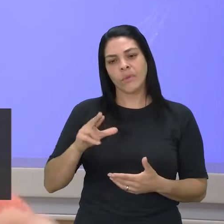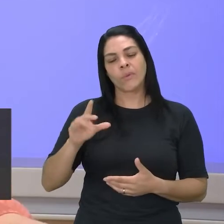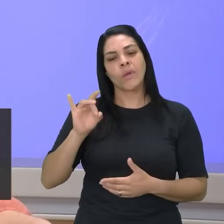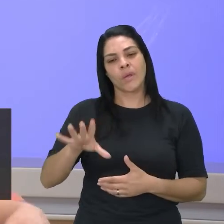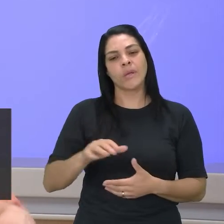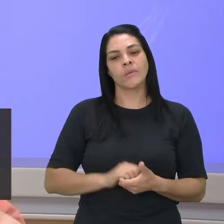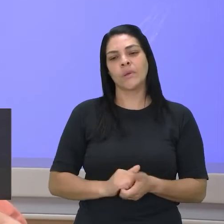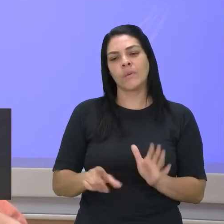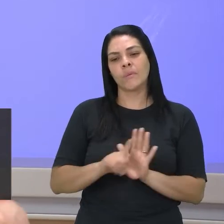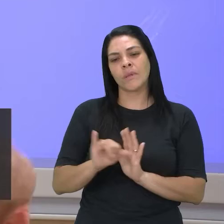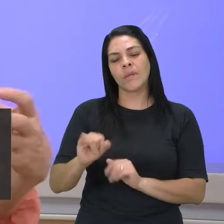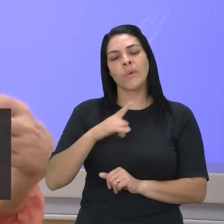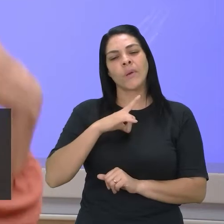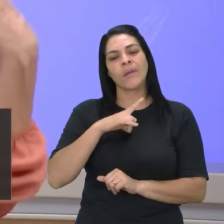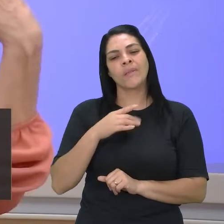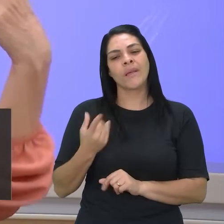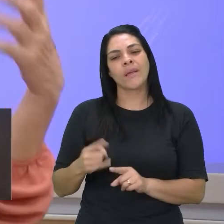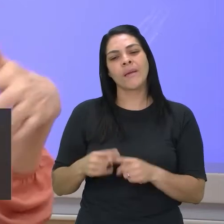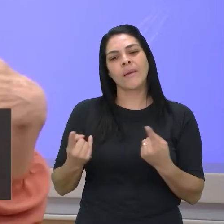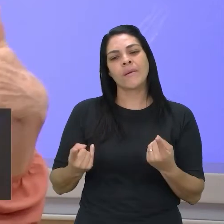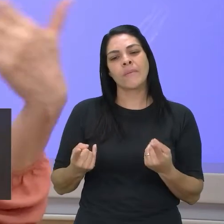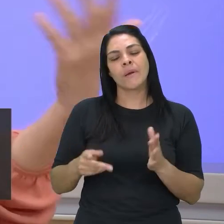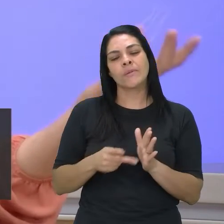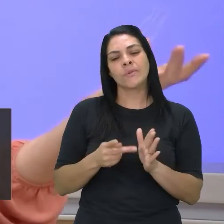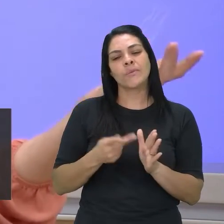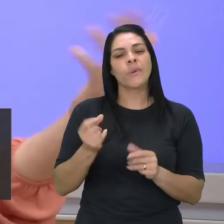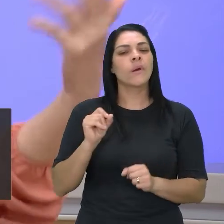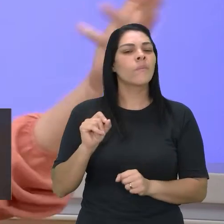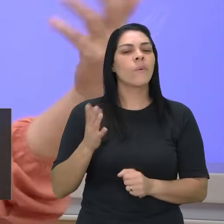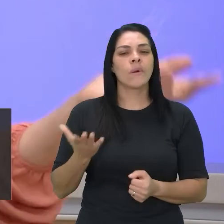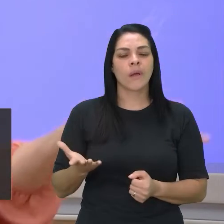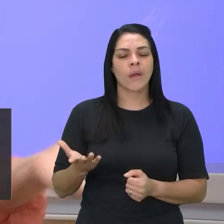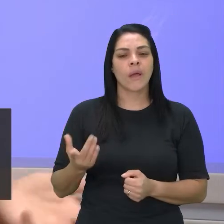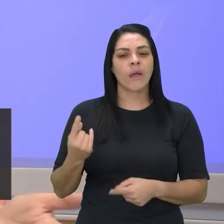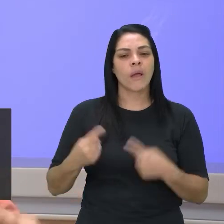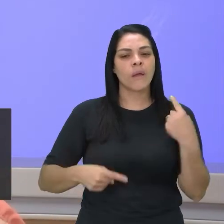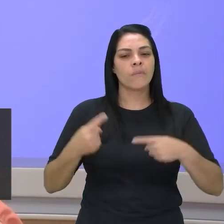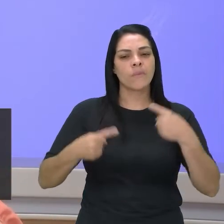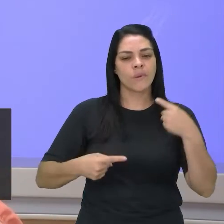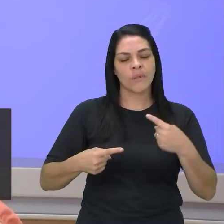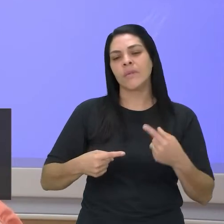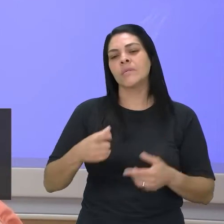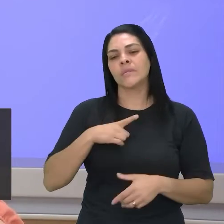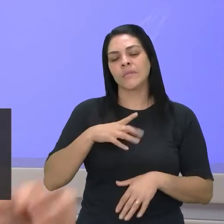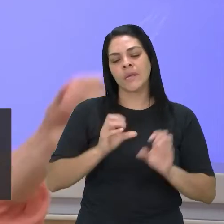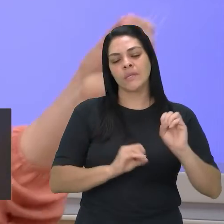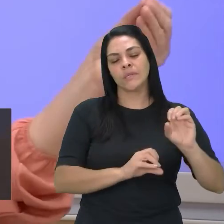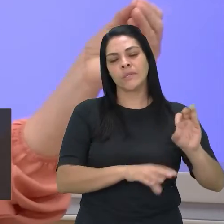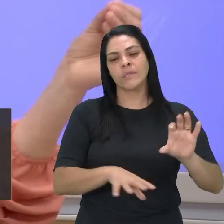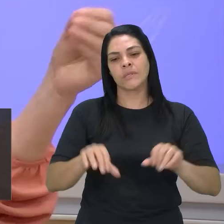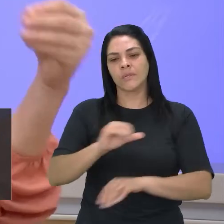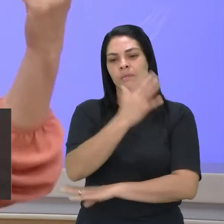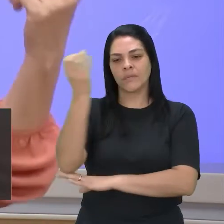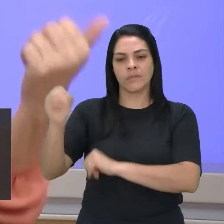que tem, a PNE, o programa, né, a Política Nacional de Educação Ambiental, que é a Lei